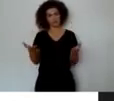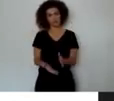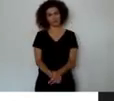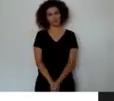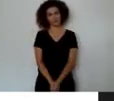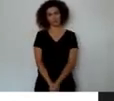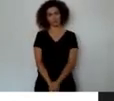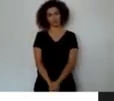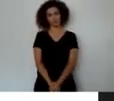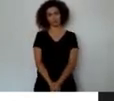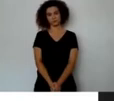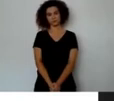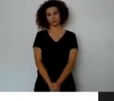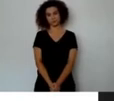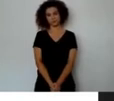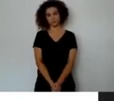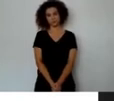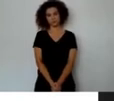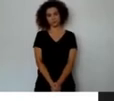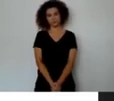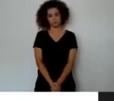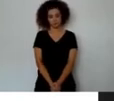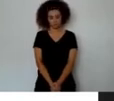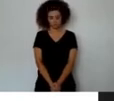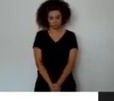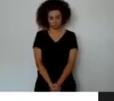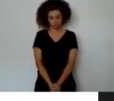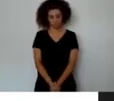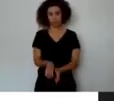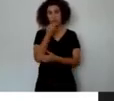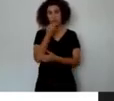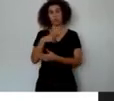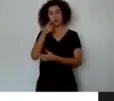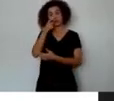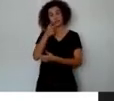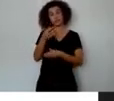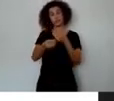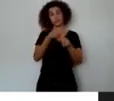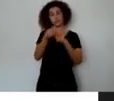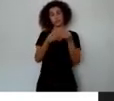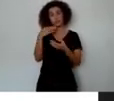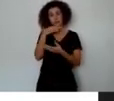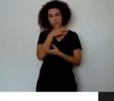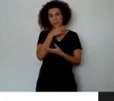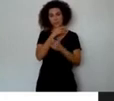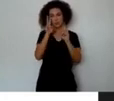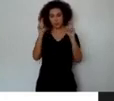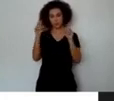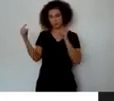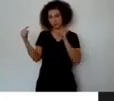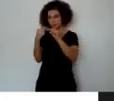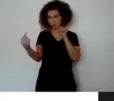Então, gente, acho interessante como a gente vai percebendo, né, como a gente está alinhado nesse sentido, né? E é